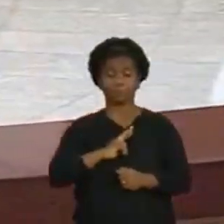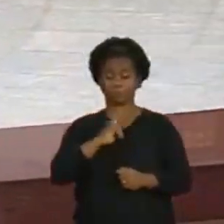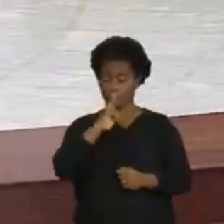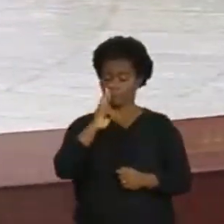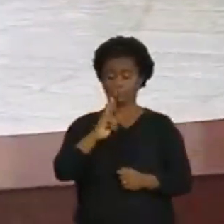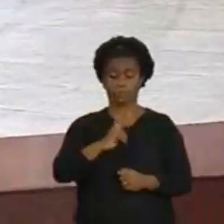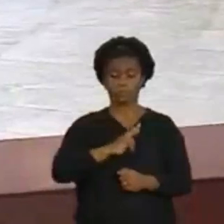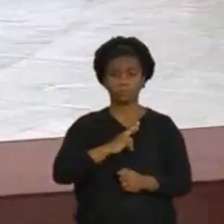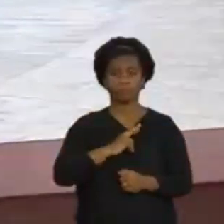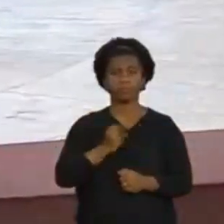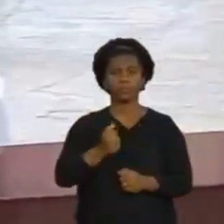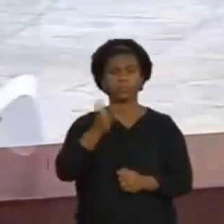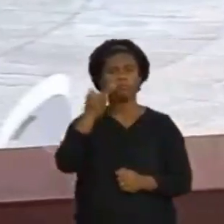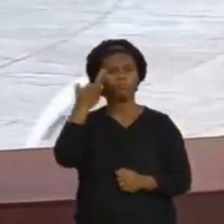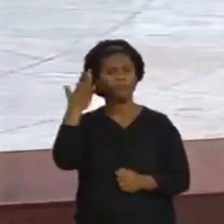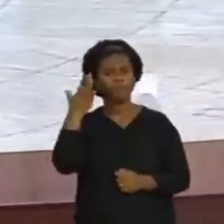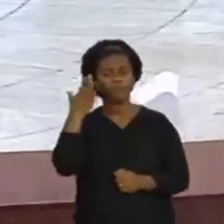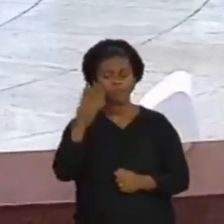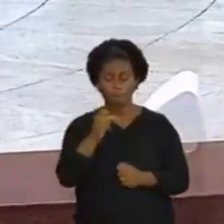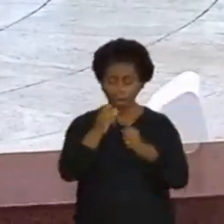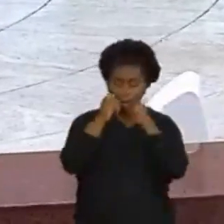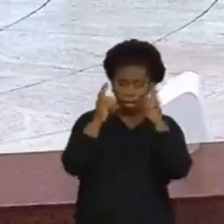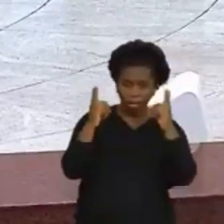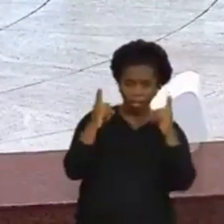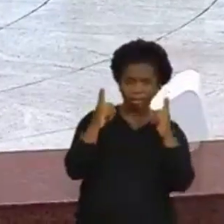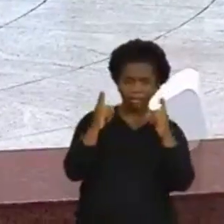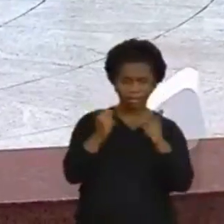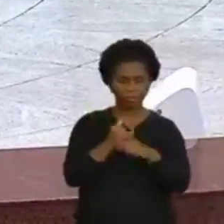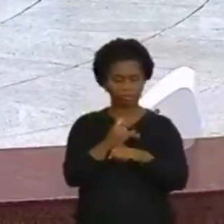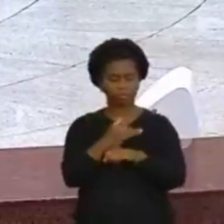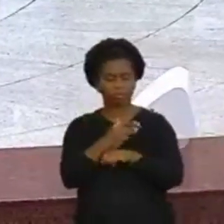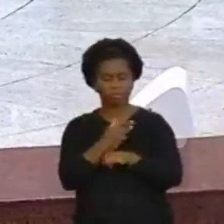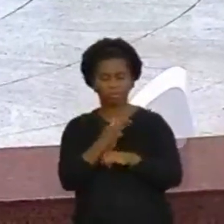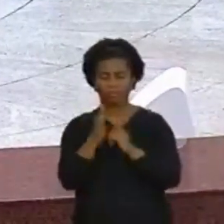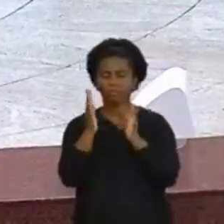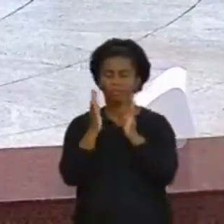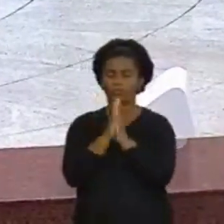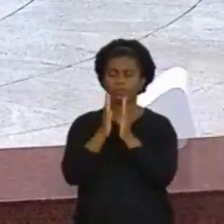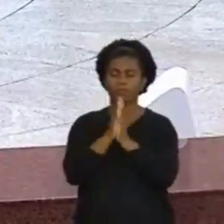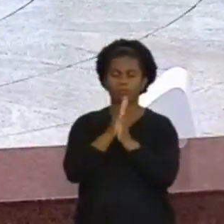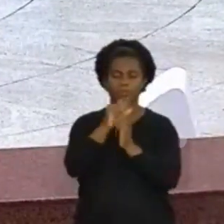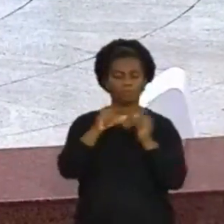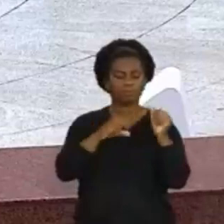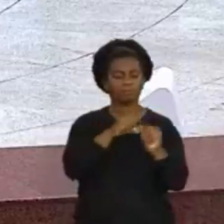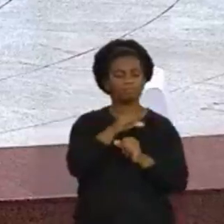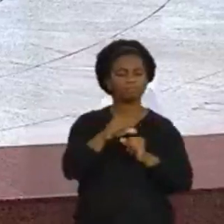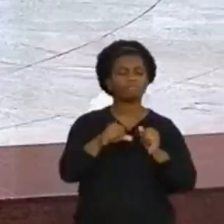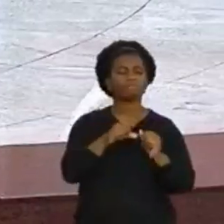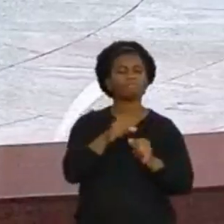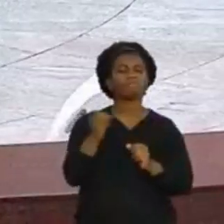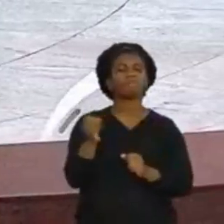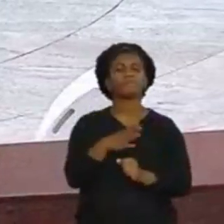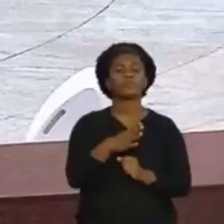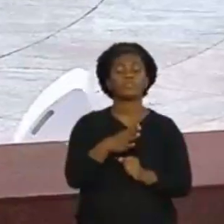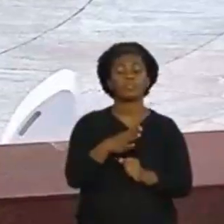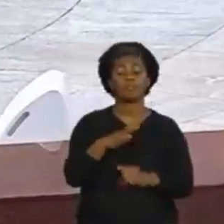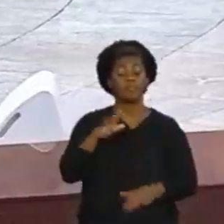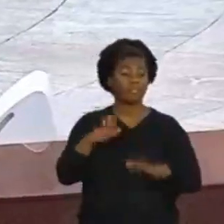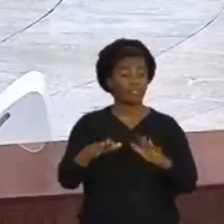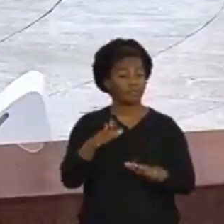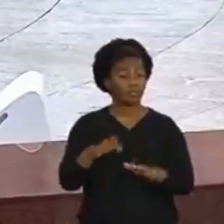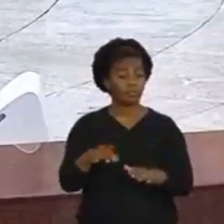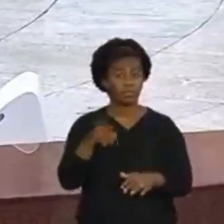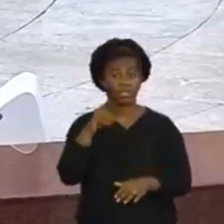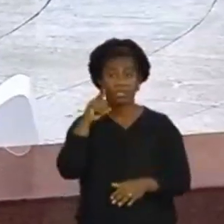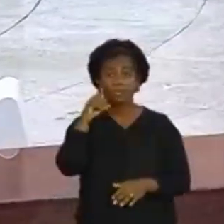Responda para você. Quantos acordam de madrugada para se renovar? Quantos? Talvez não é nem você que acorde,